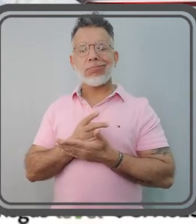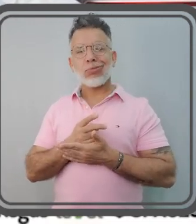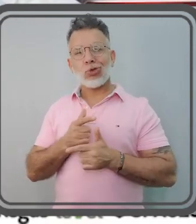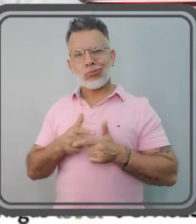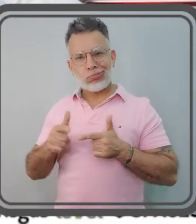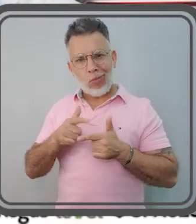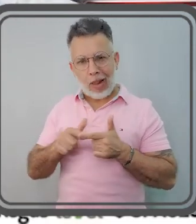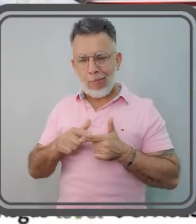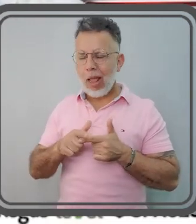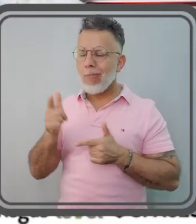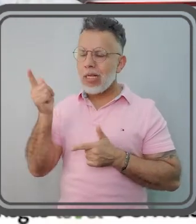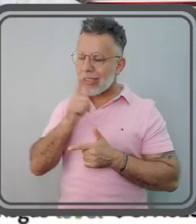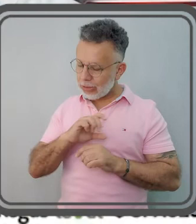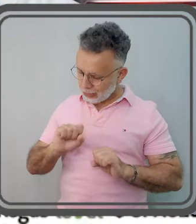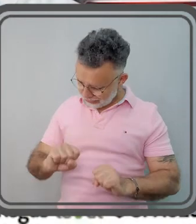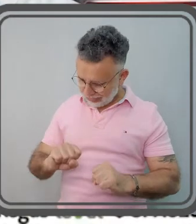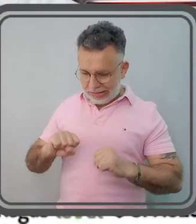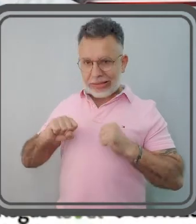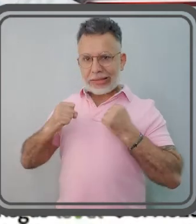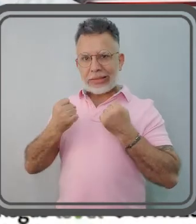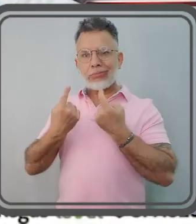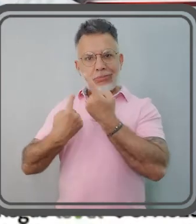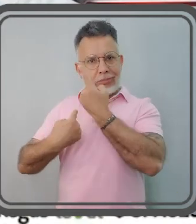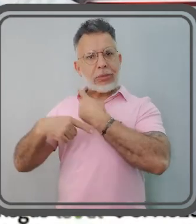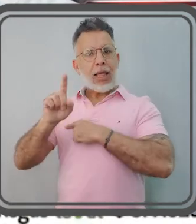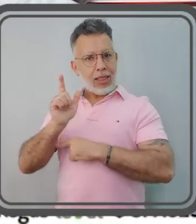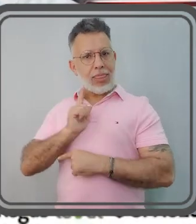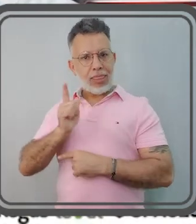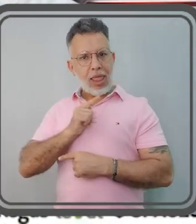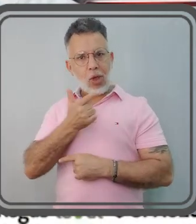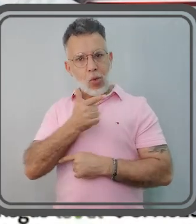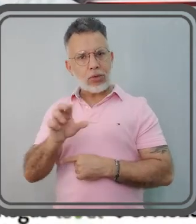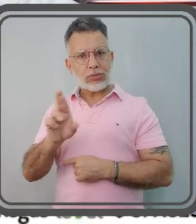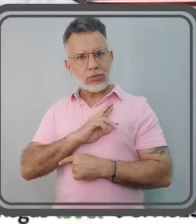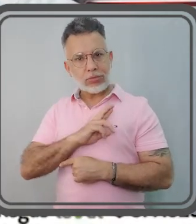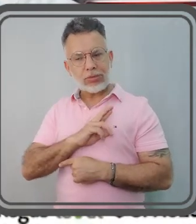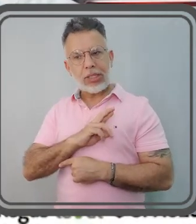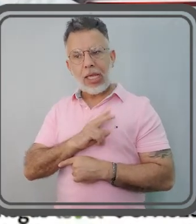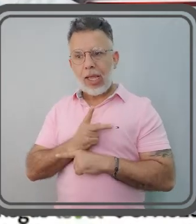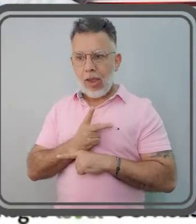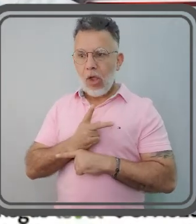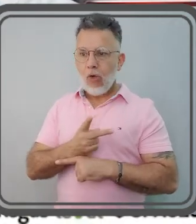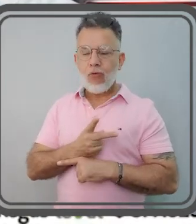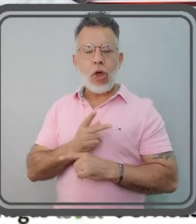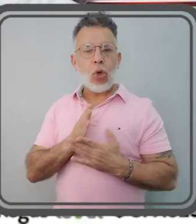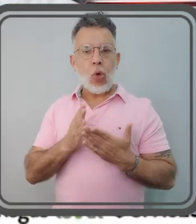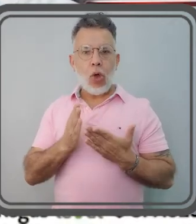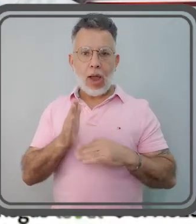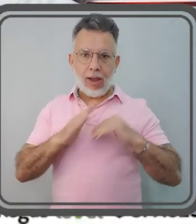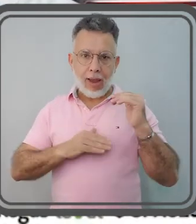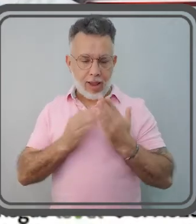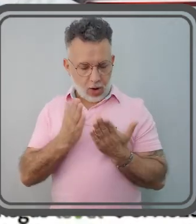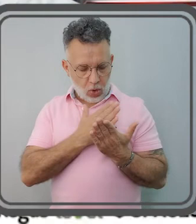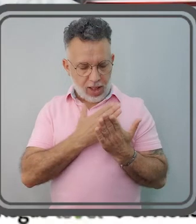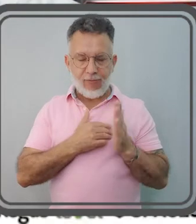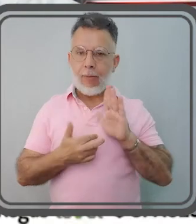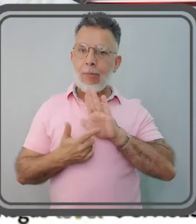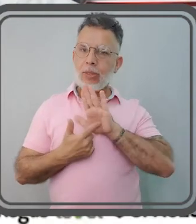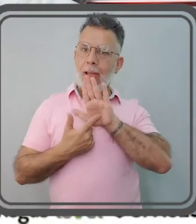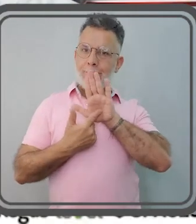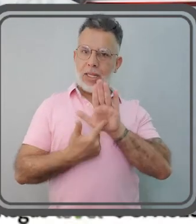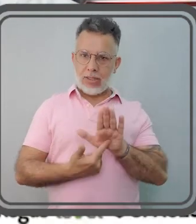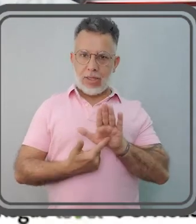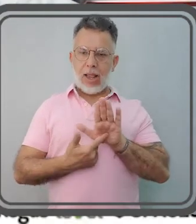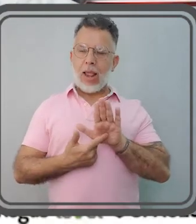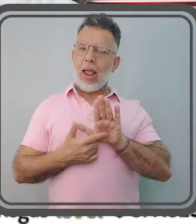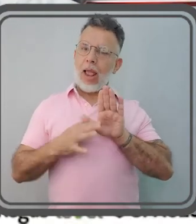Então, a alternativa que nós buscamos foi o livro, para a gente poder apresentar ao público aí, né, aos leitores, a nossa